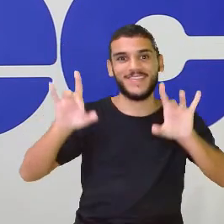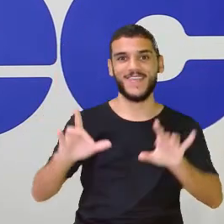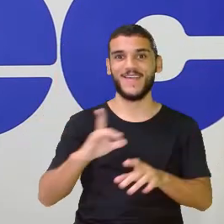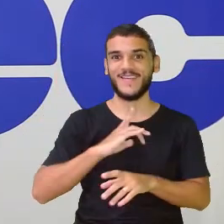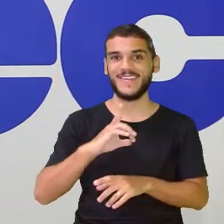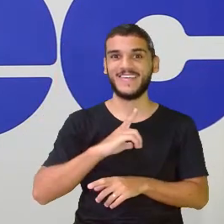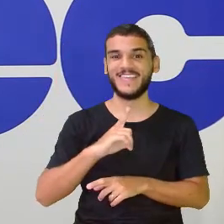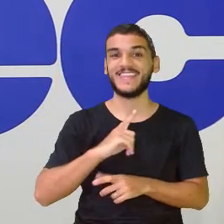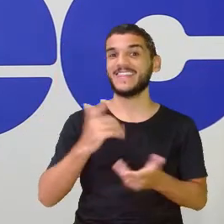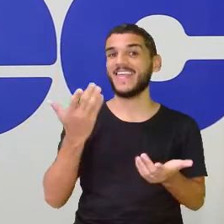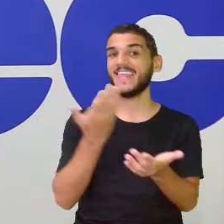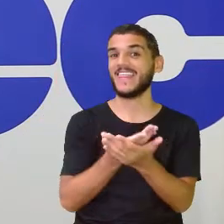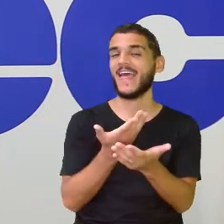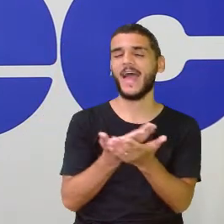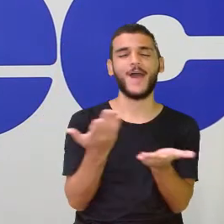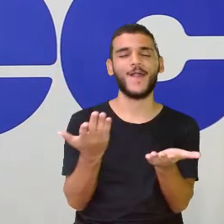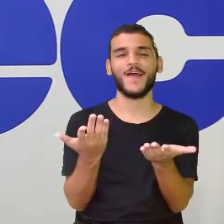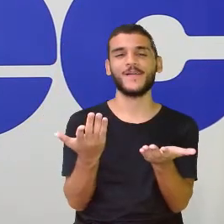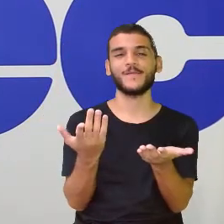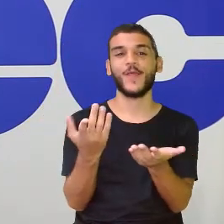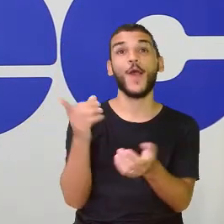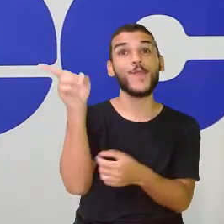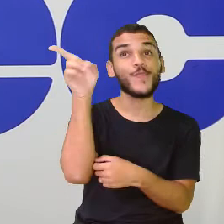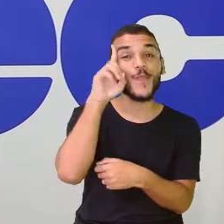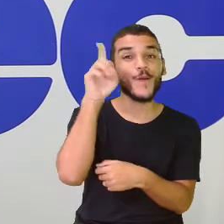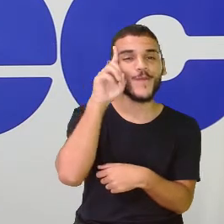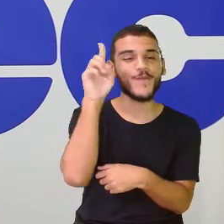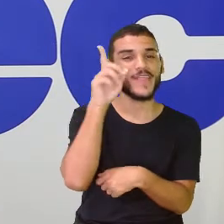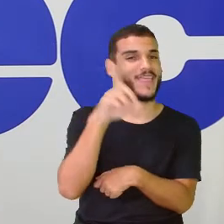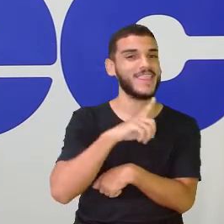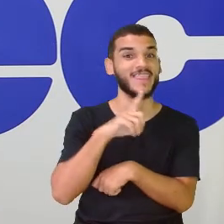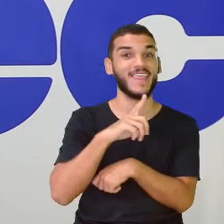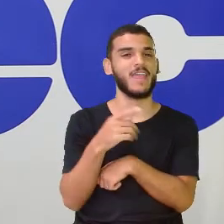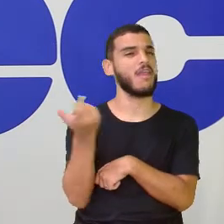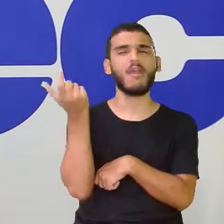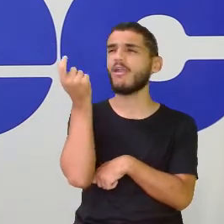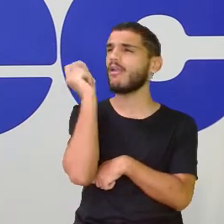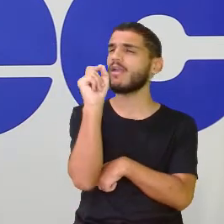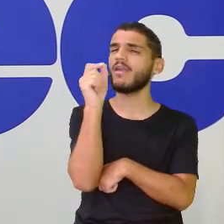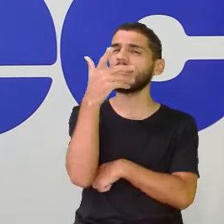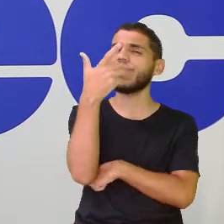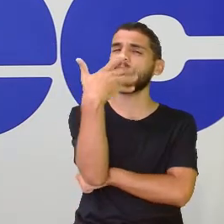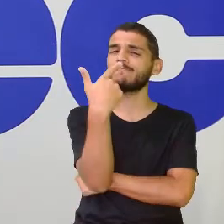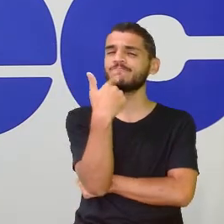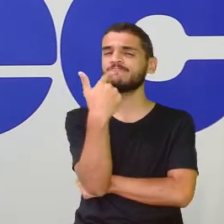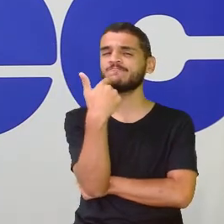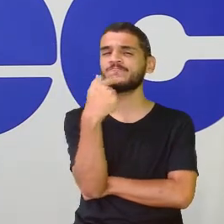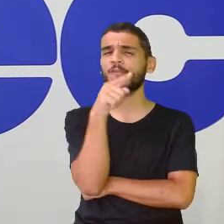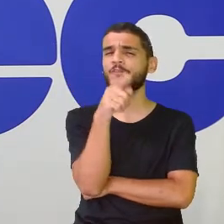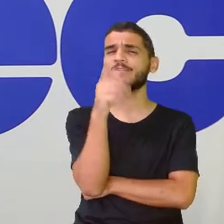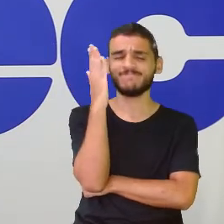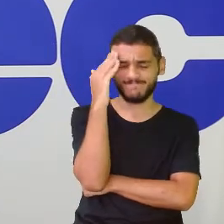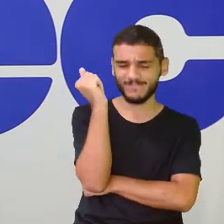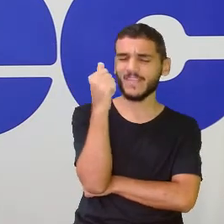aqui no Educa Recife, no quarto ano. Quem é Mauricéia? Será que você tem alguma